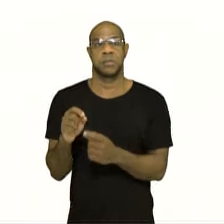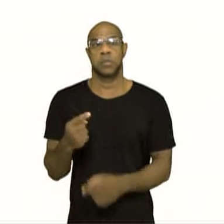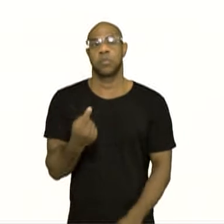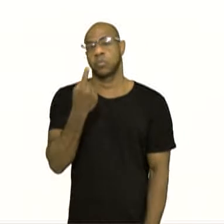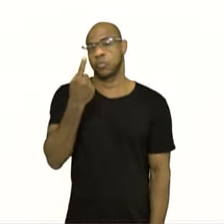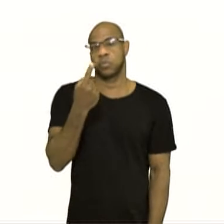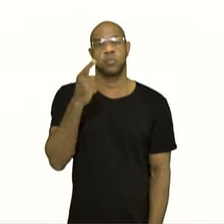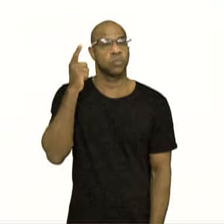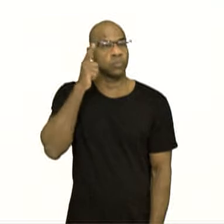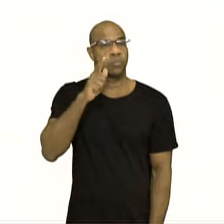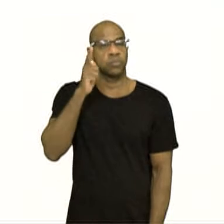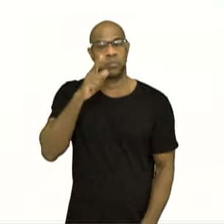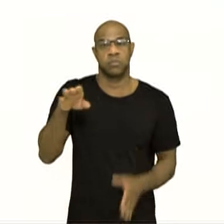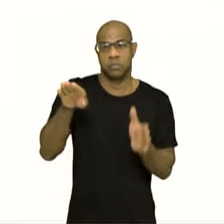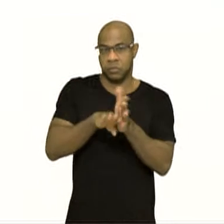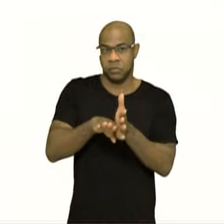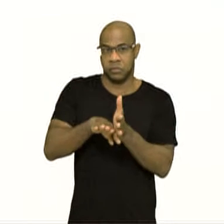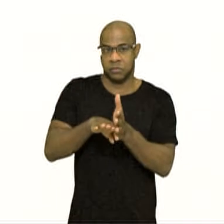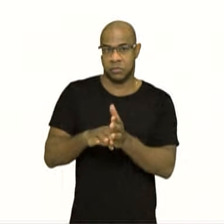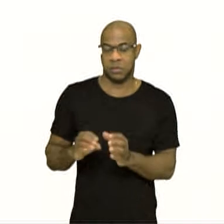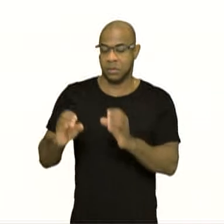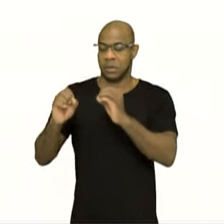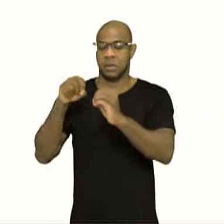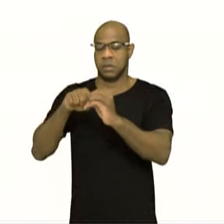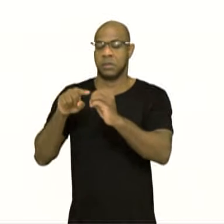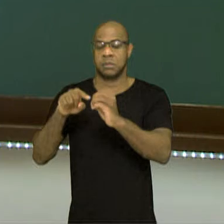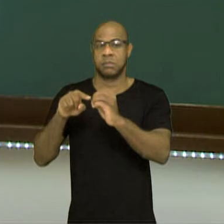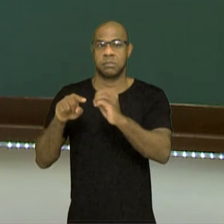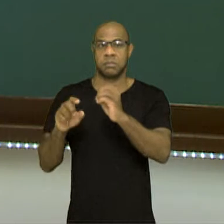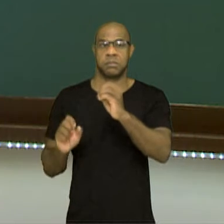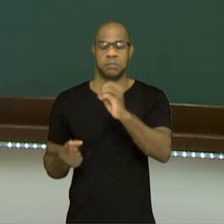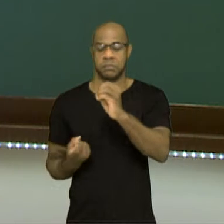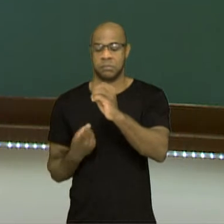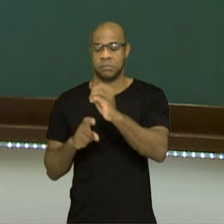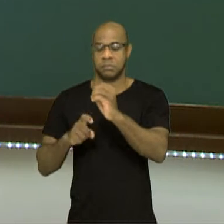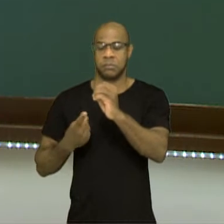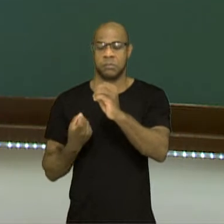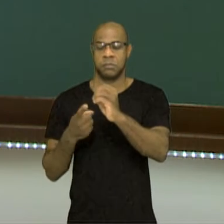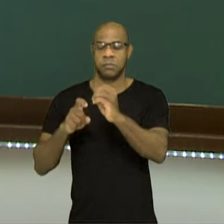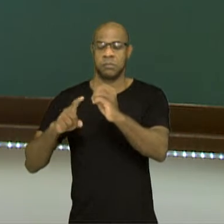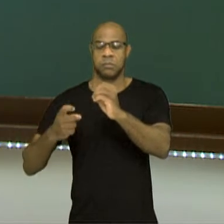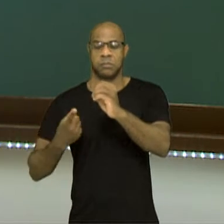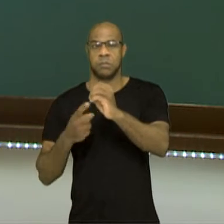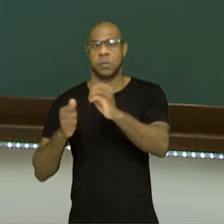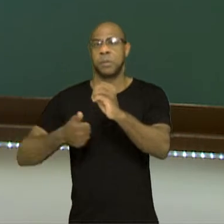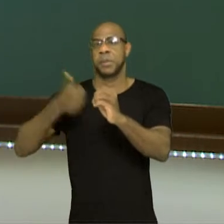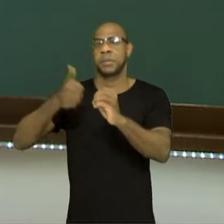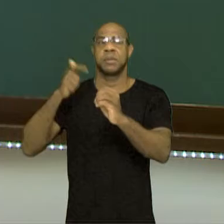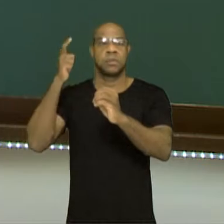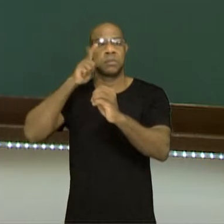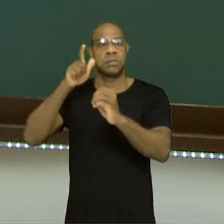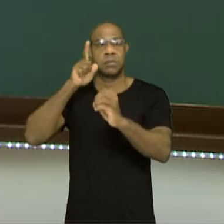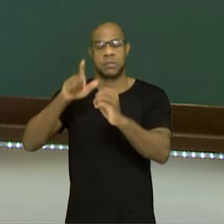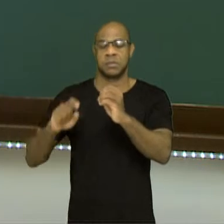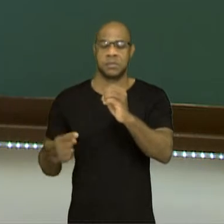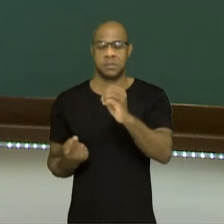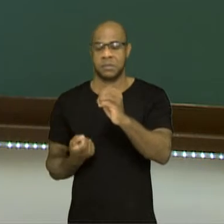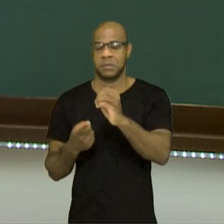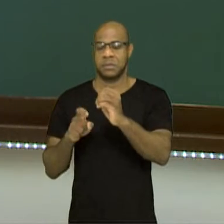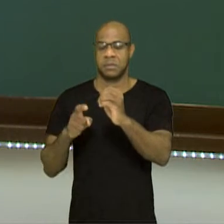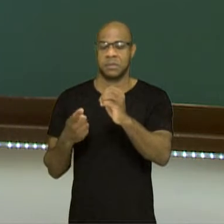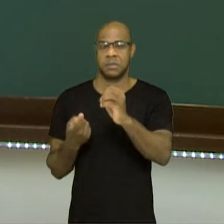pelo menos, chegue até o ovócito. E um que consiga chegar, o primeiro, o vencedor